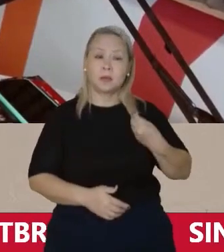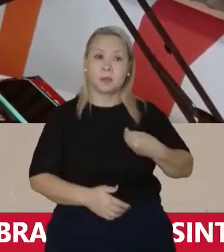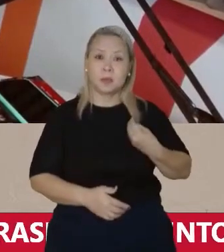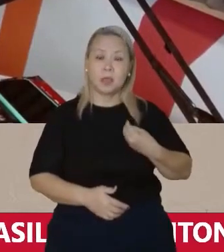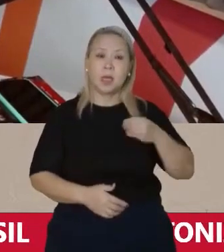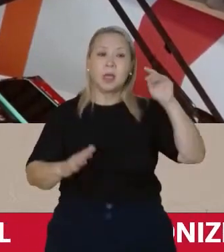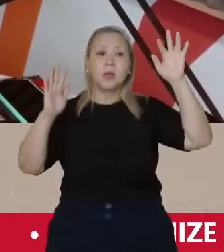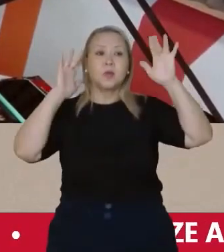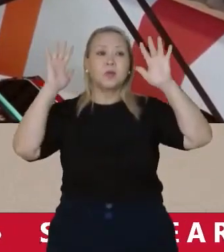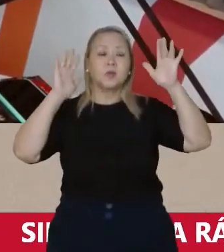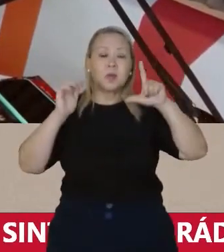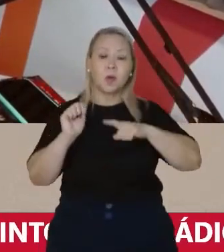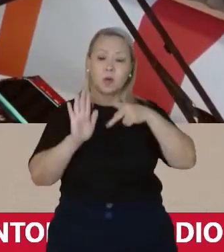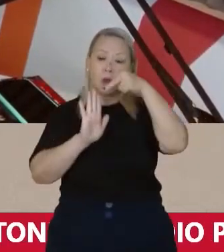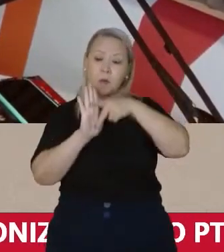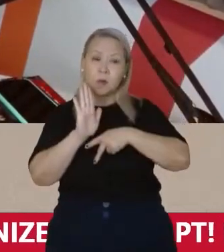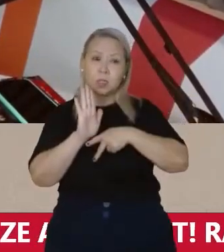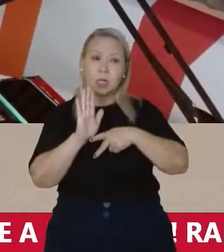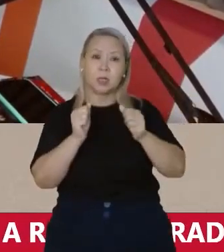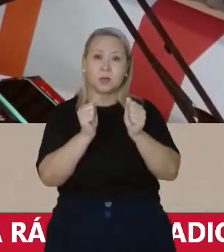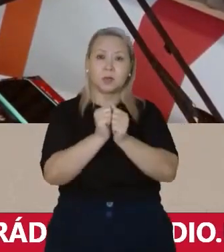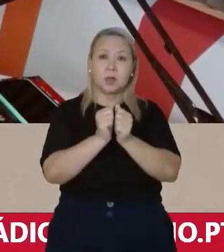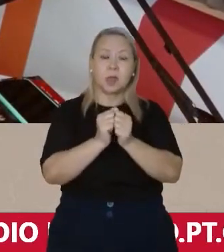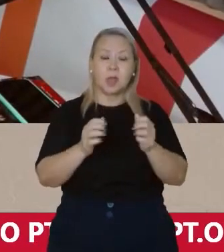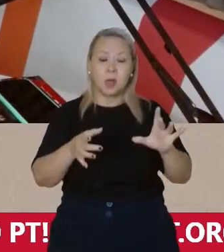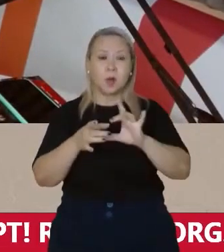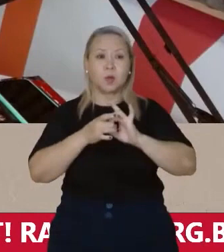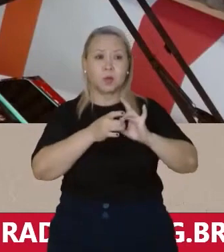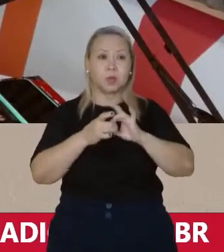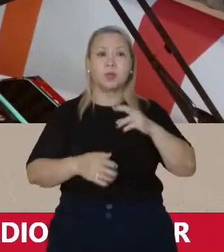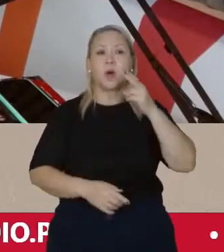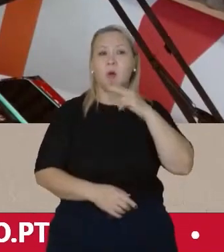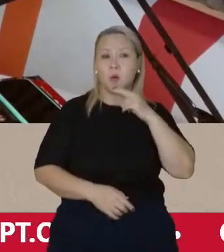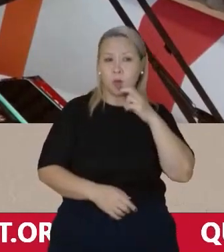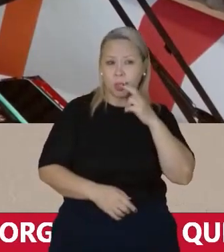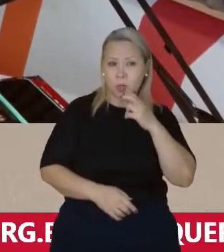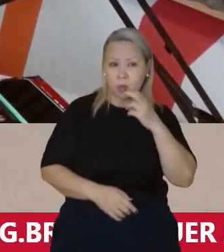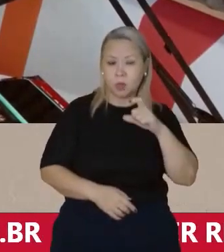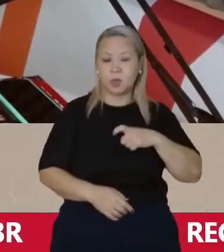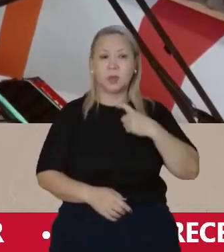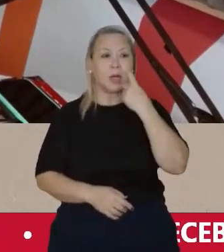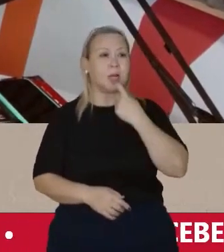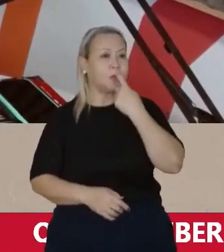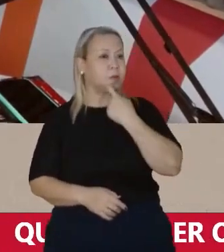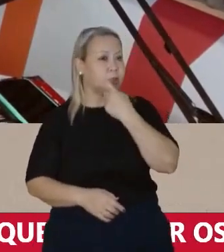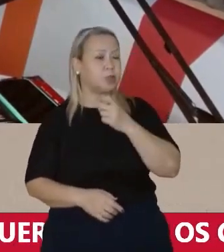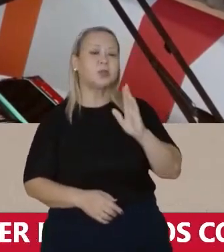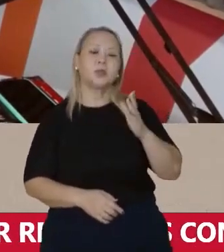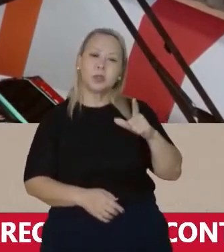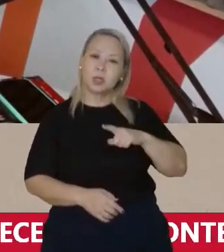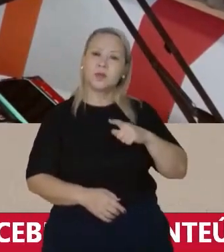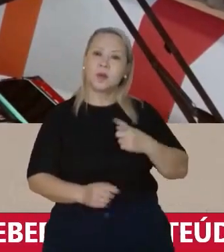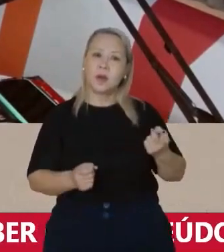sonho de ter um projeto e juntou o projeto dele com o meu. Nutricionista, teremos dentistas, já tivemos,